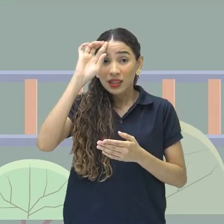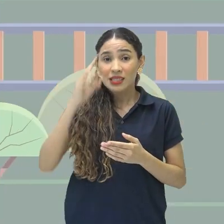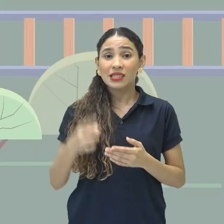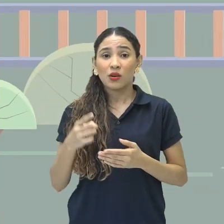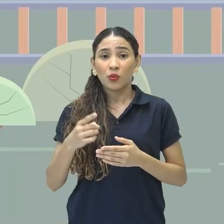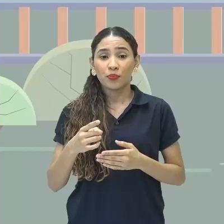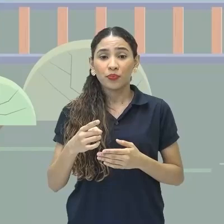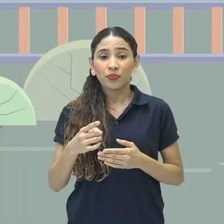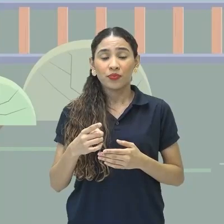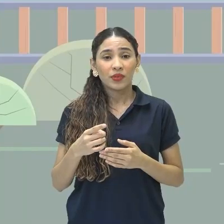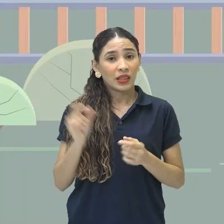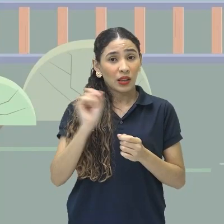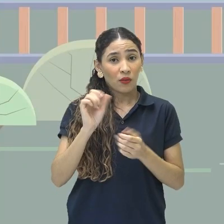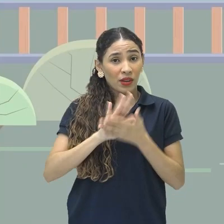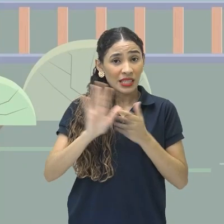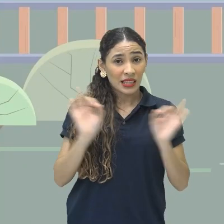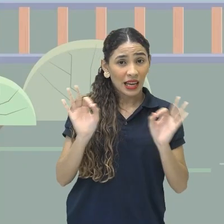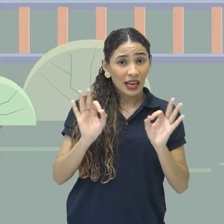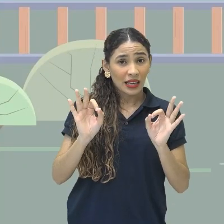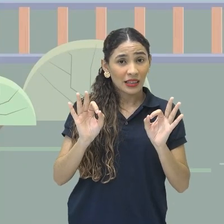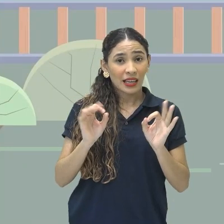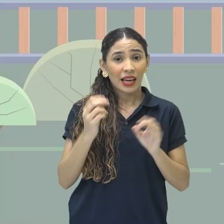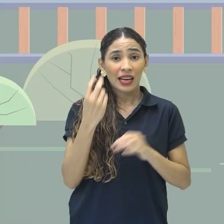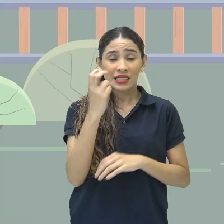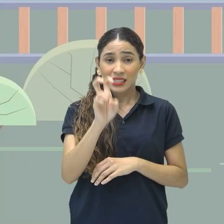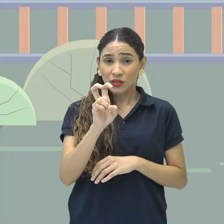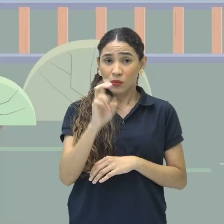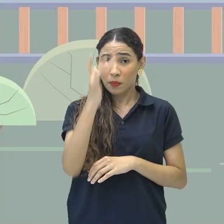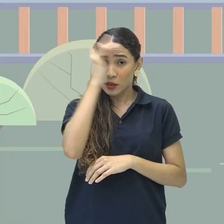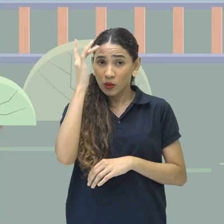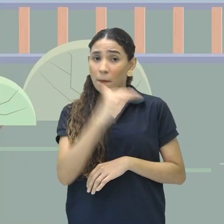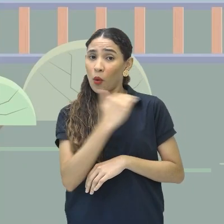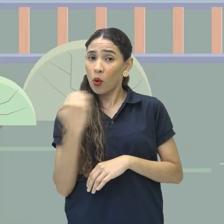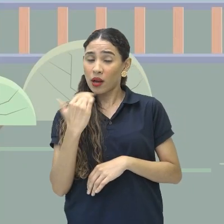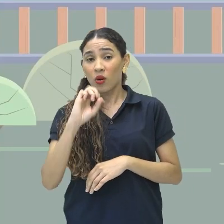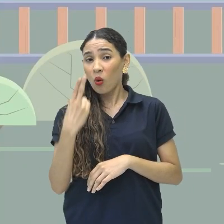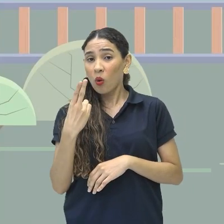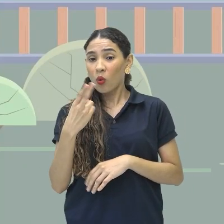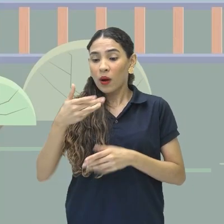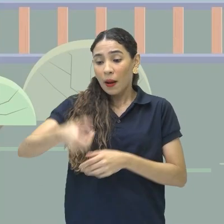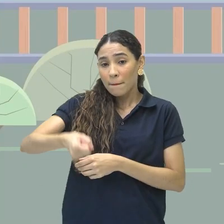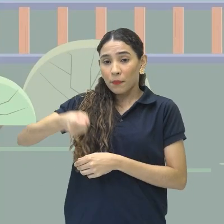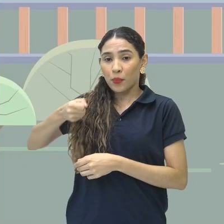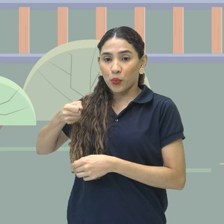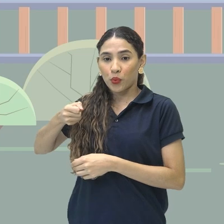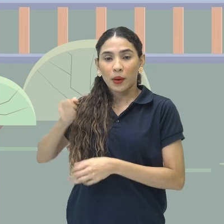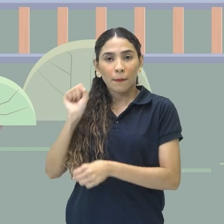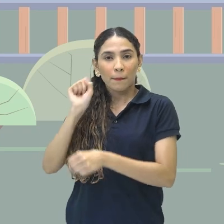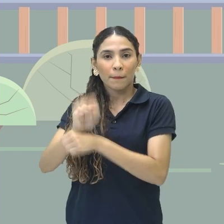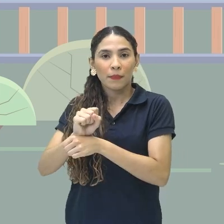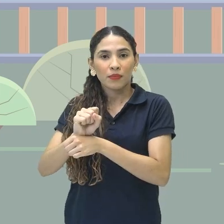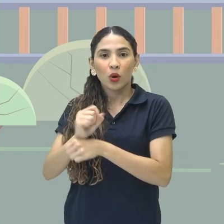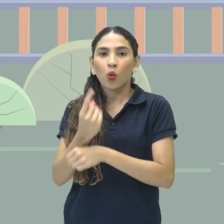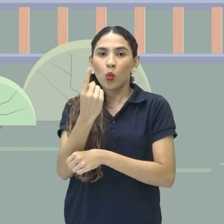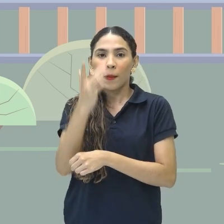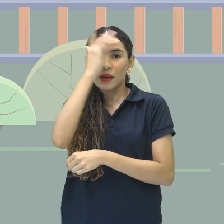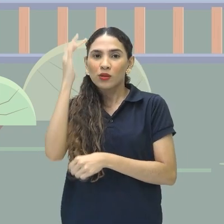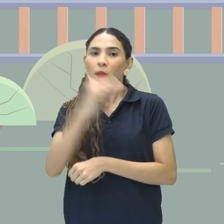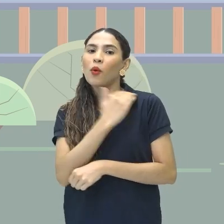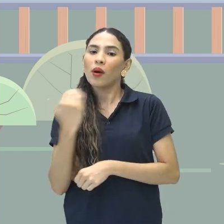decisão? Não fazer nada e deixar as 5 pessoas morrerem ou puxar a alavanca e matar uma